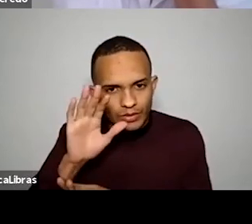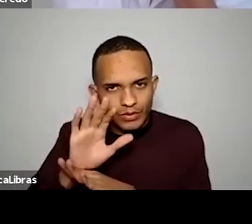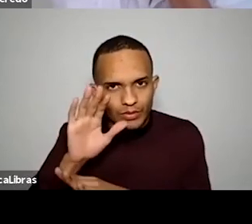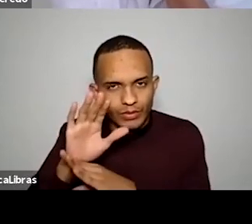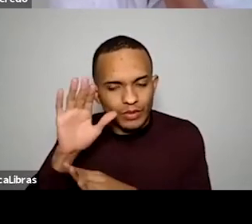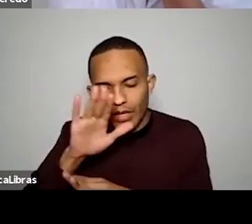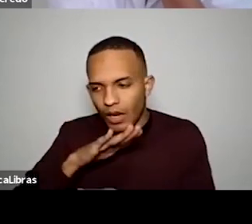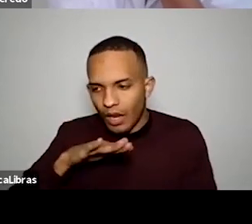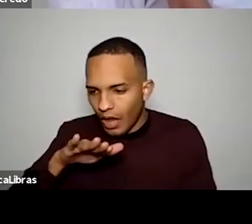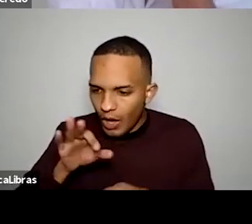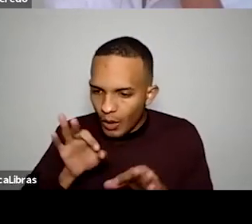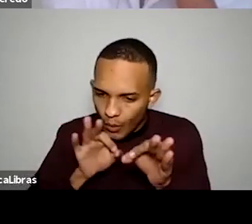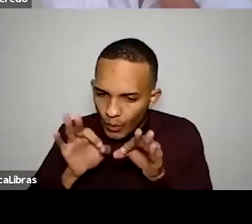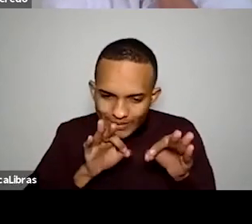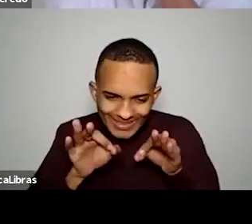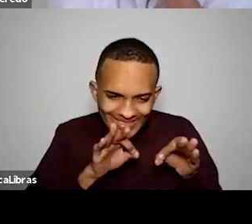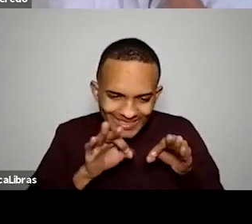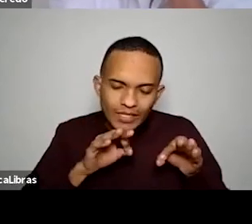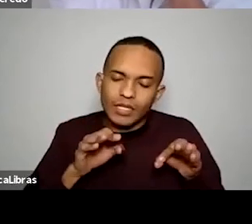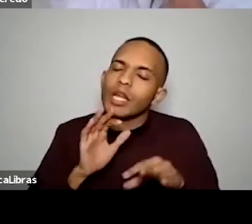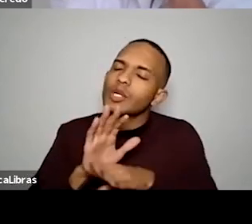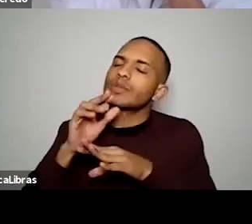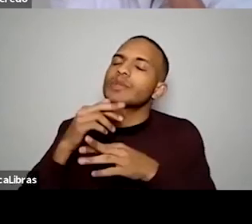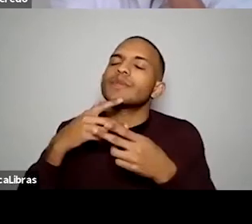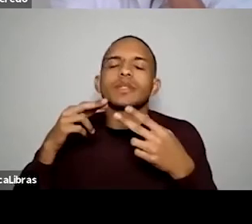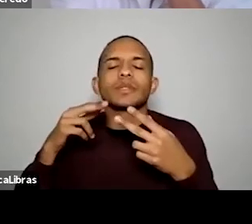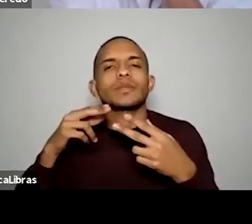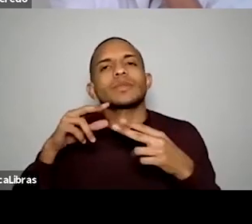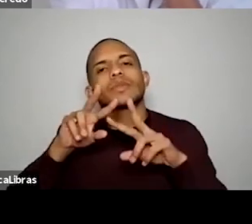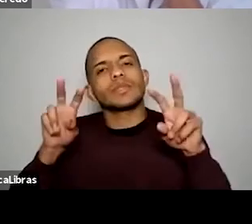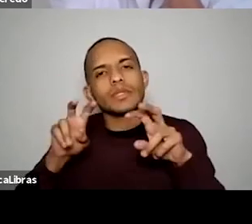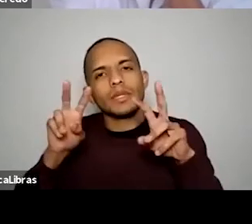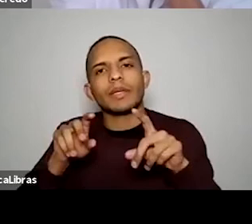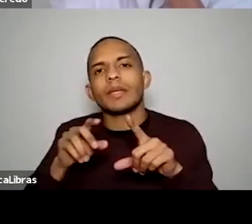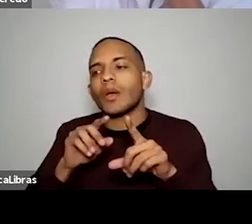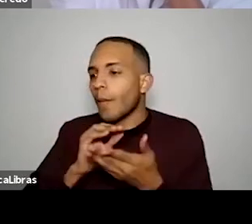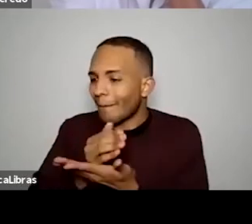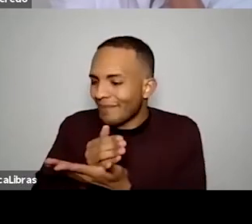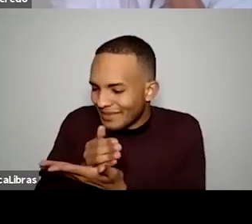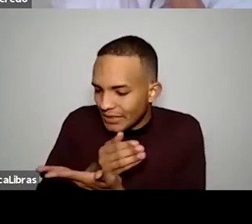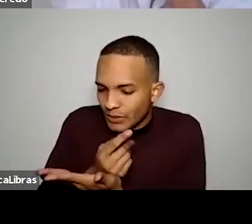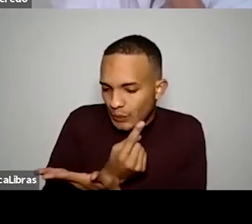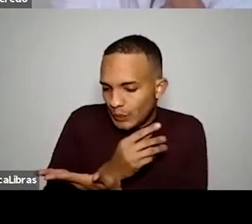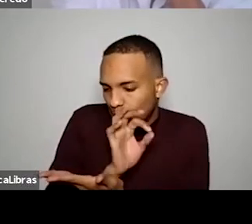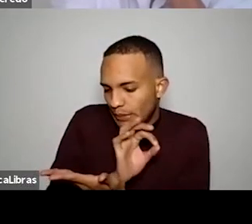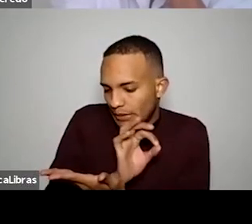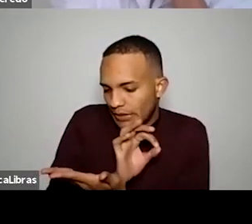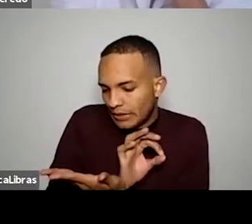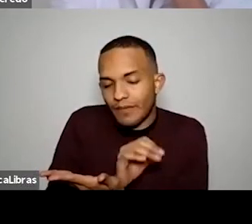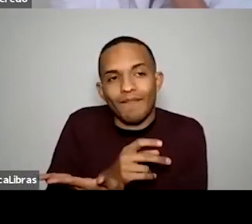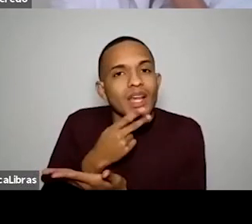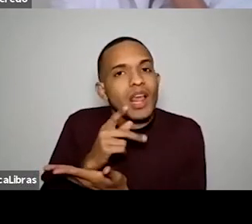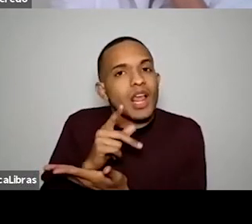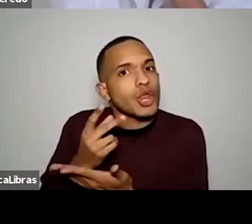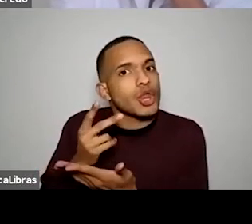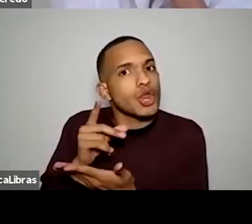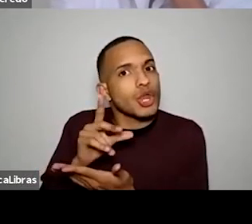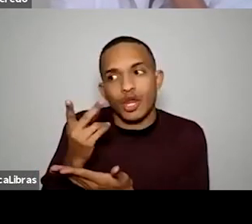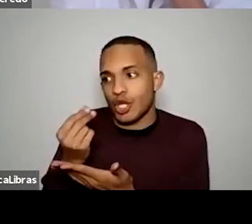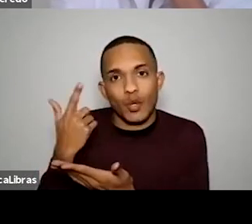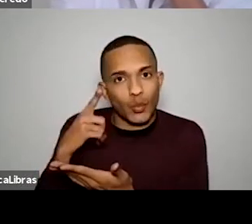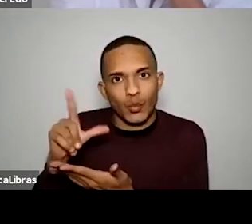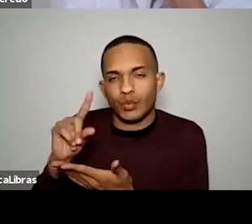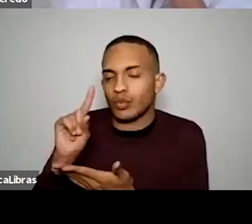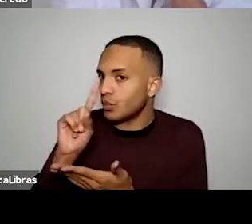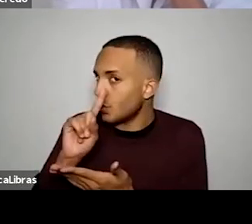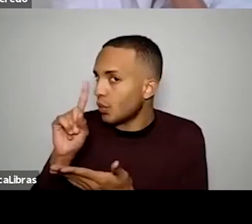organizações que atuam em outras causas pudessem separar 1% das suas doações. A gente nem está falando de lucro ainda, hein? Estamos só olhando